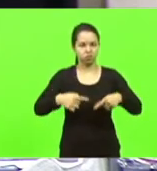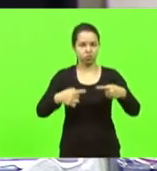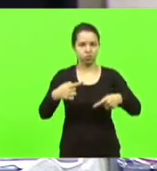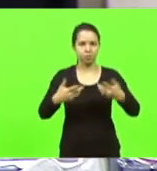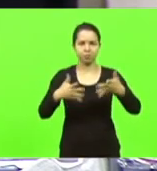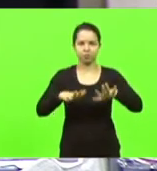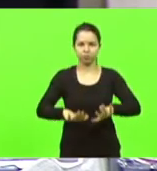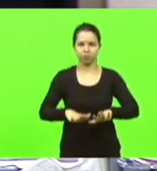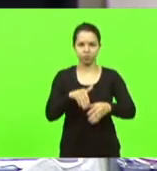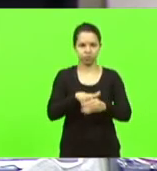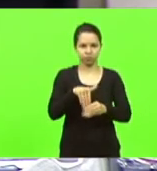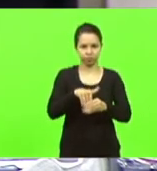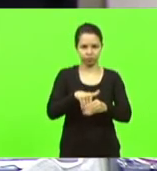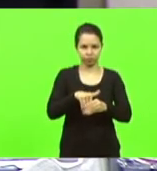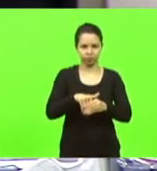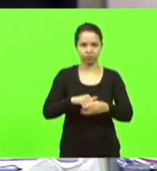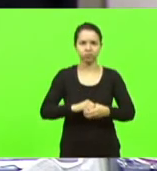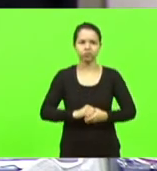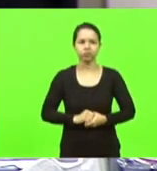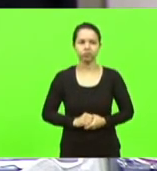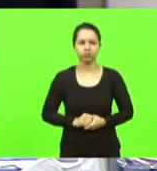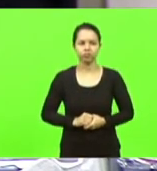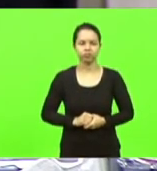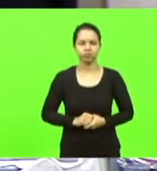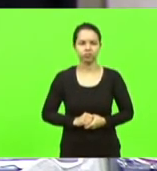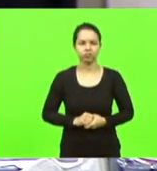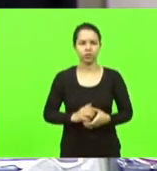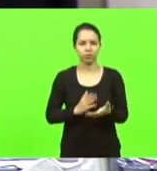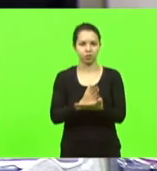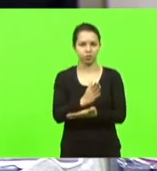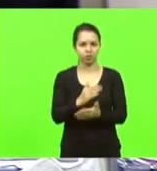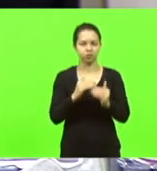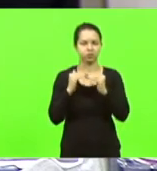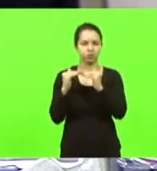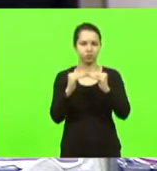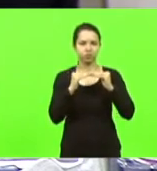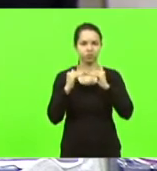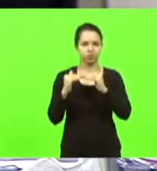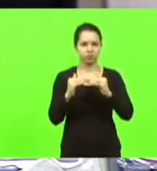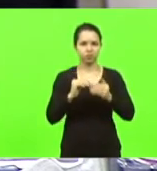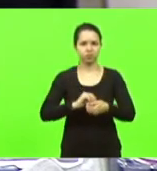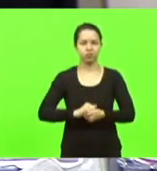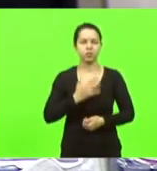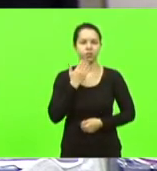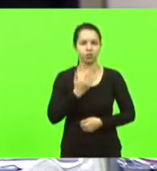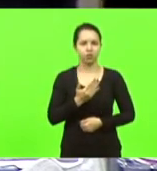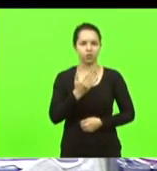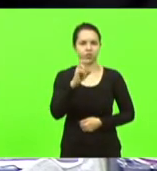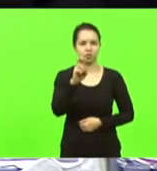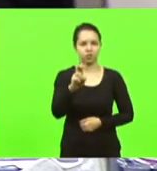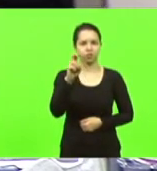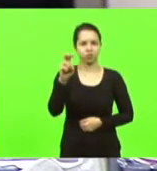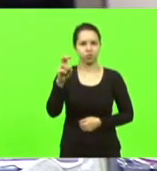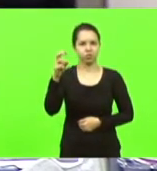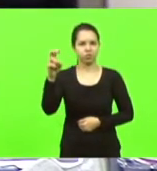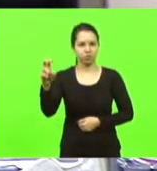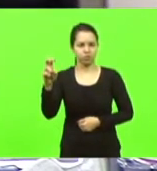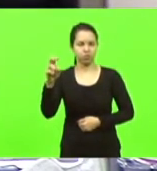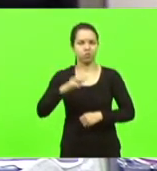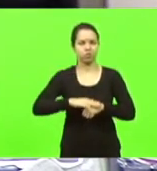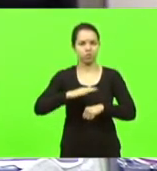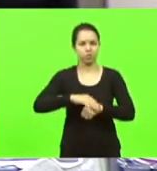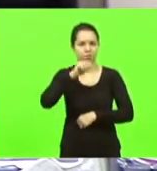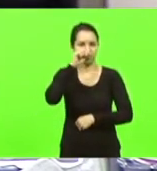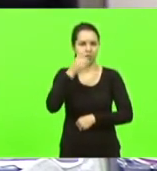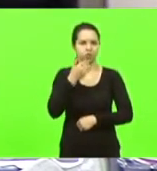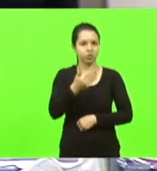discutir em votação deputados que aprovam a permanência como se encontra aprovado por unanimidade pedindo informação 555 atual Deputado